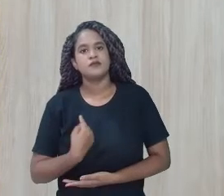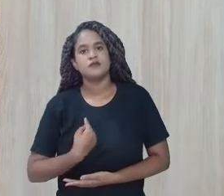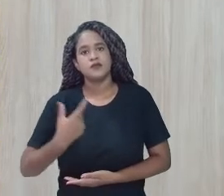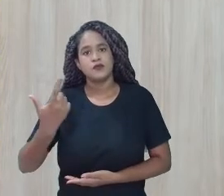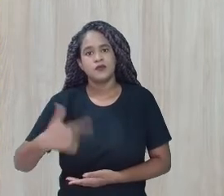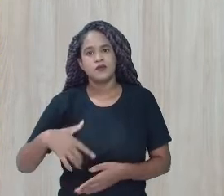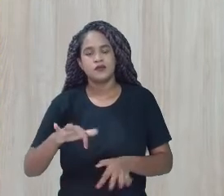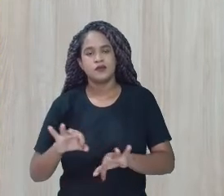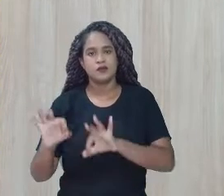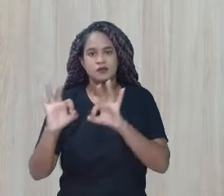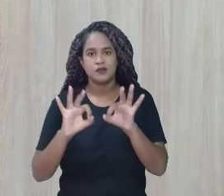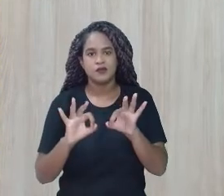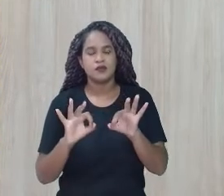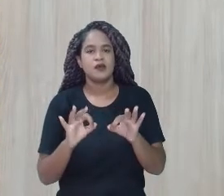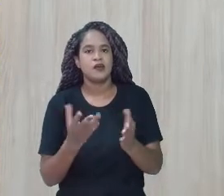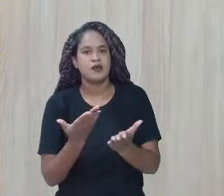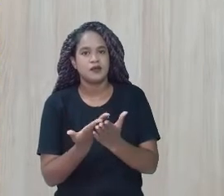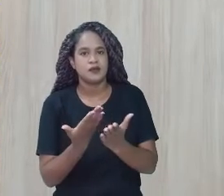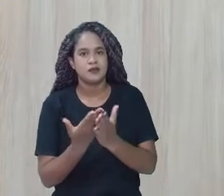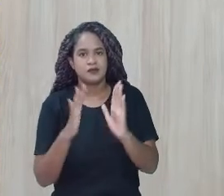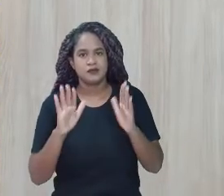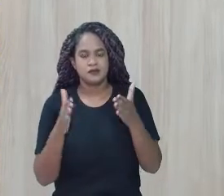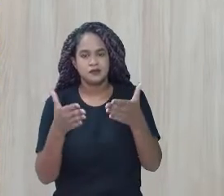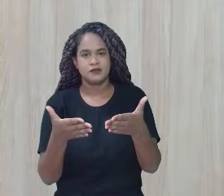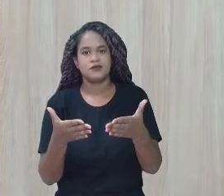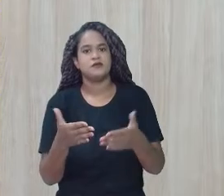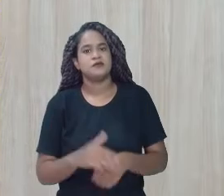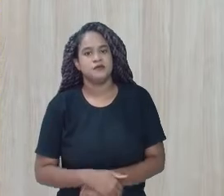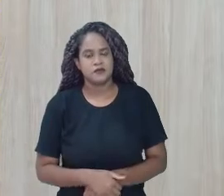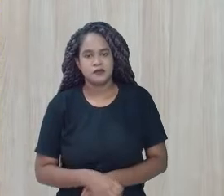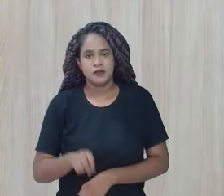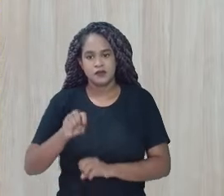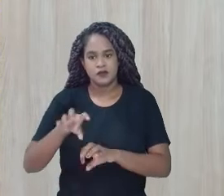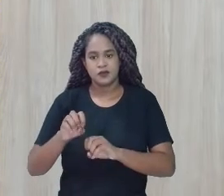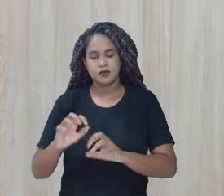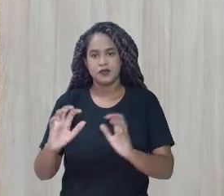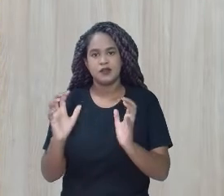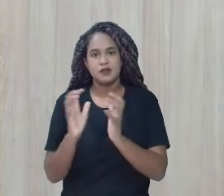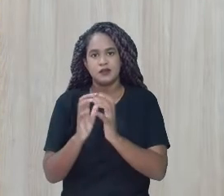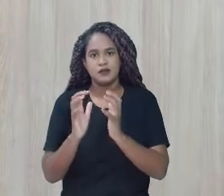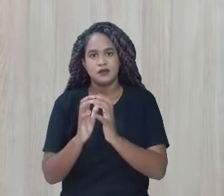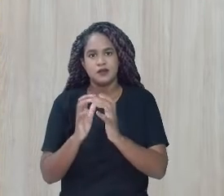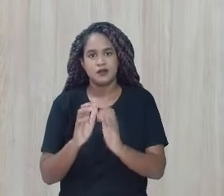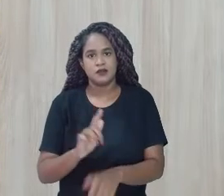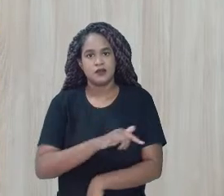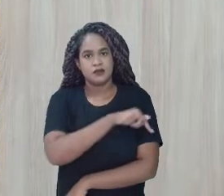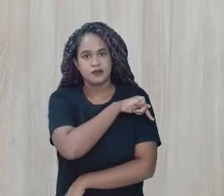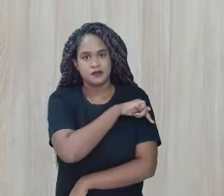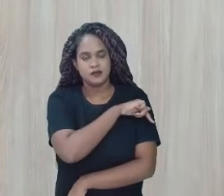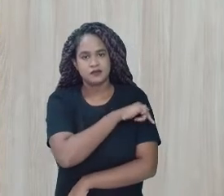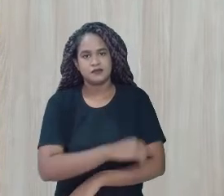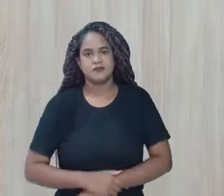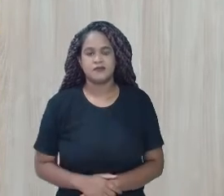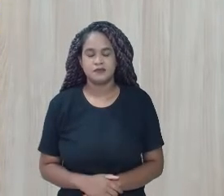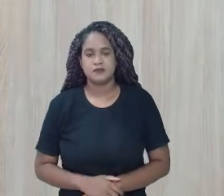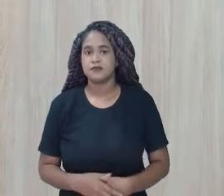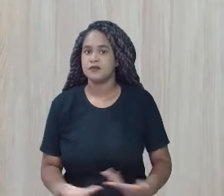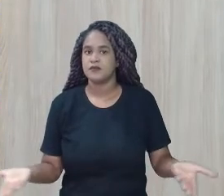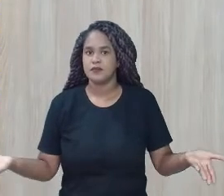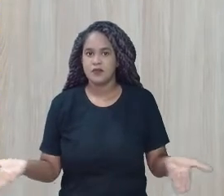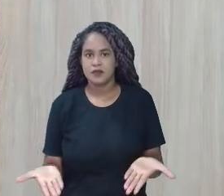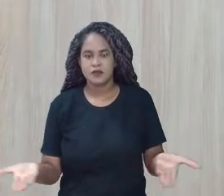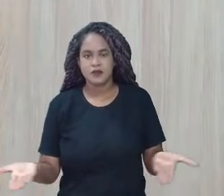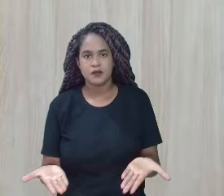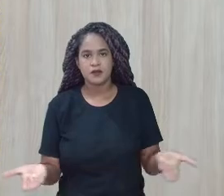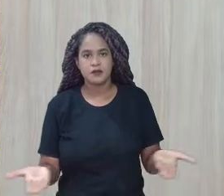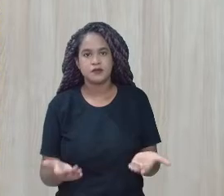para as turmas do Educa Recife, especificamente para as turmas dos anos finais do 7º ano. Hoje nós contamos aqui